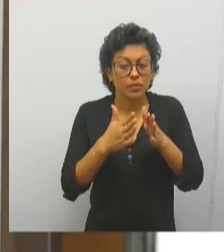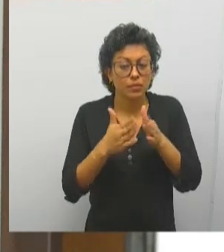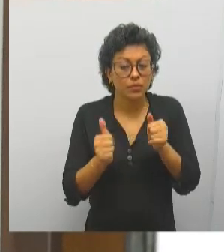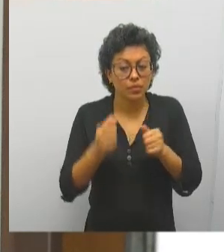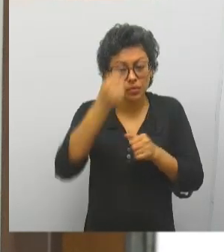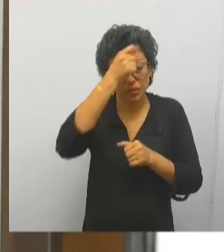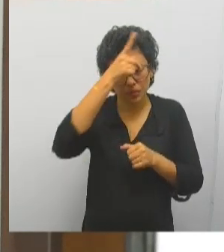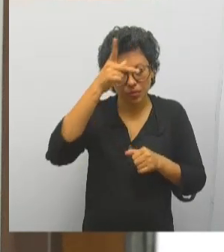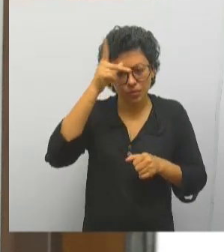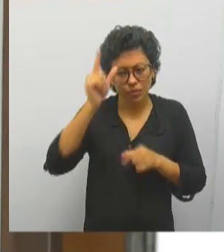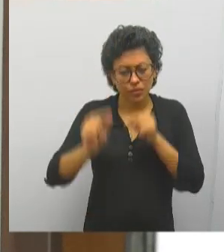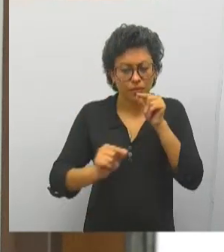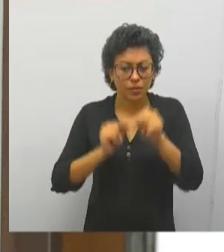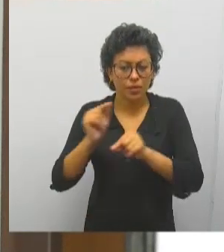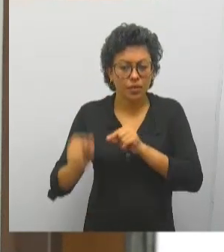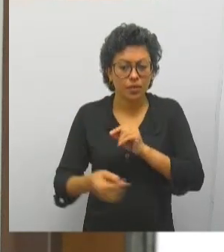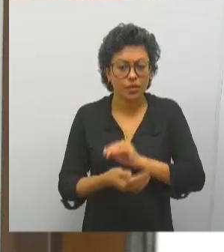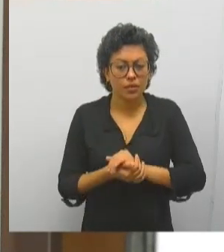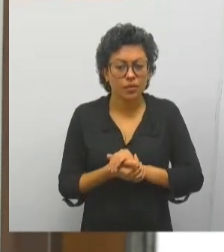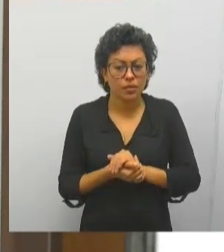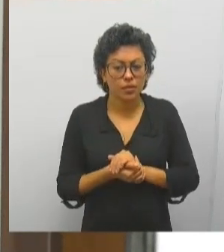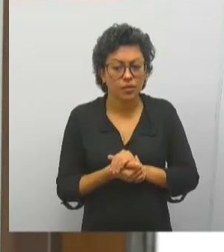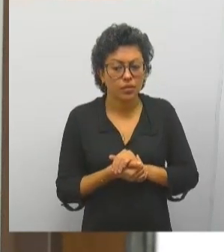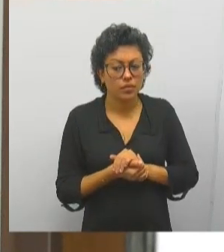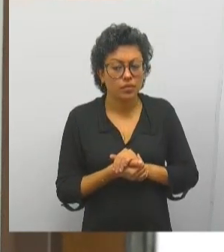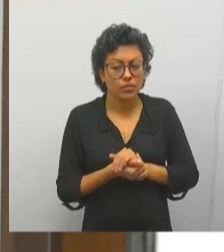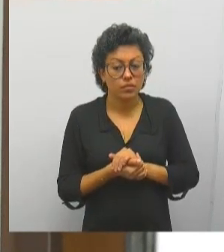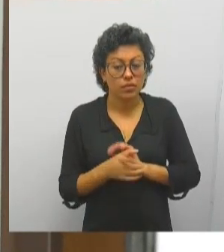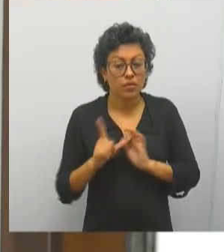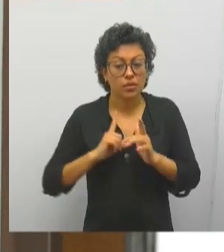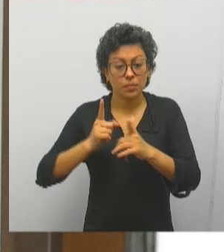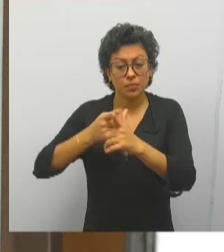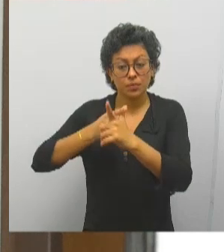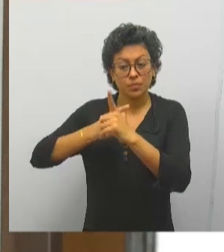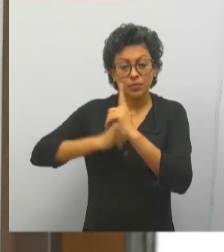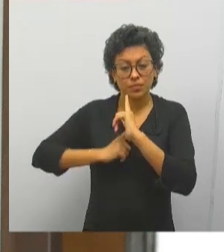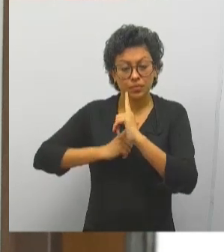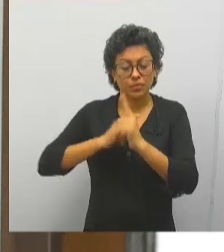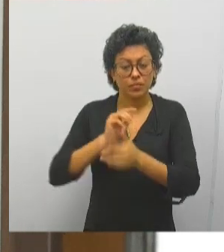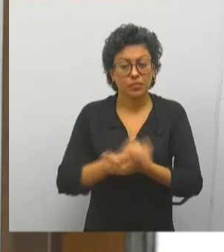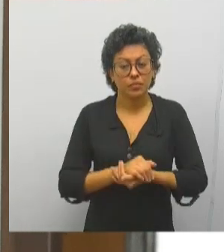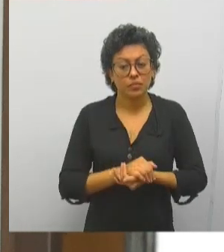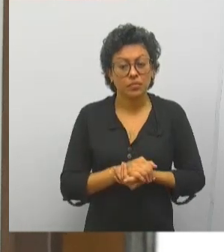solicitando ao prefeito que, nessa dívida que a